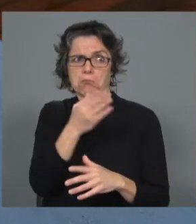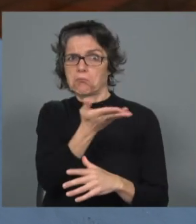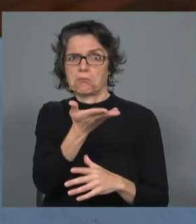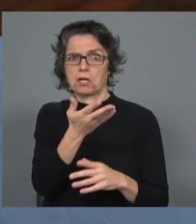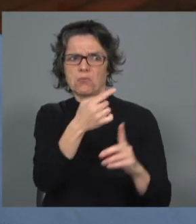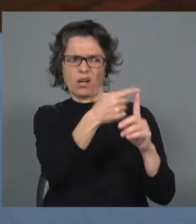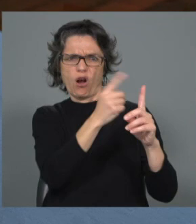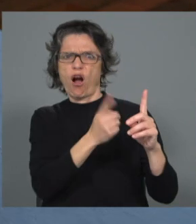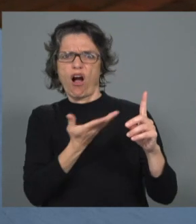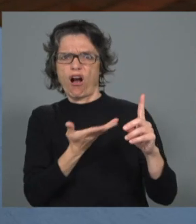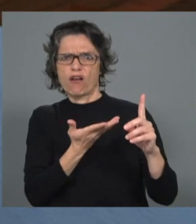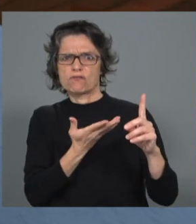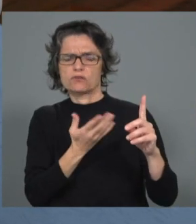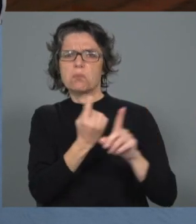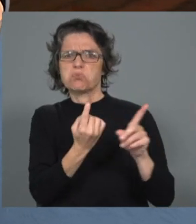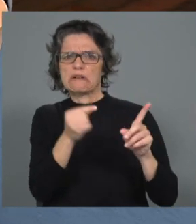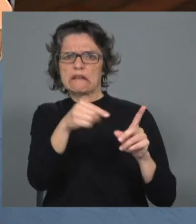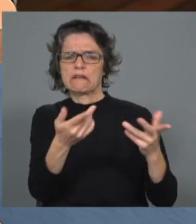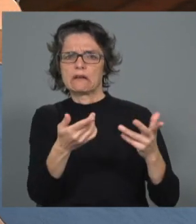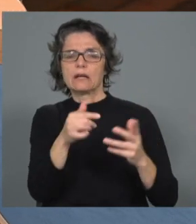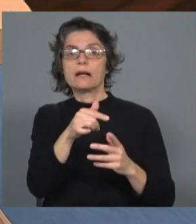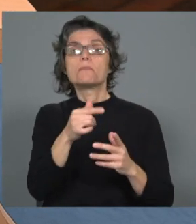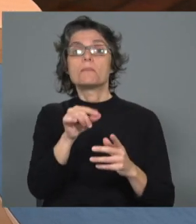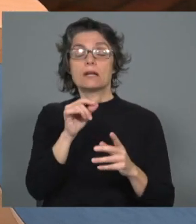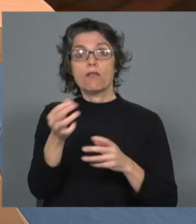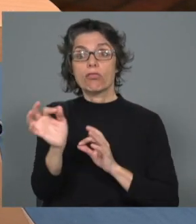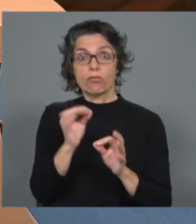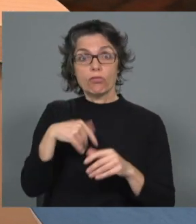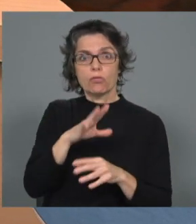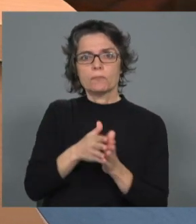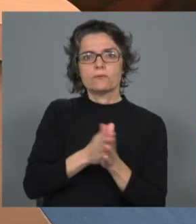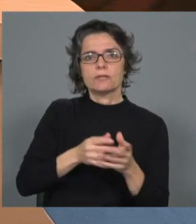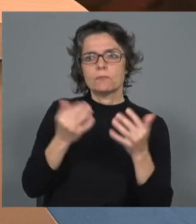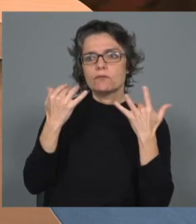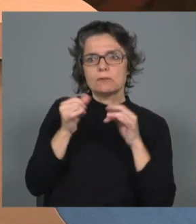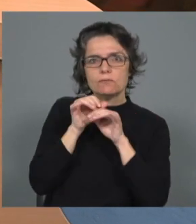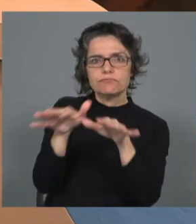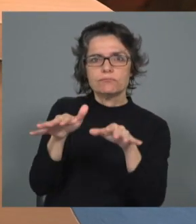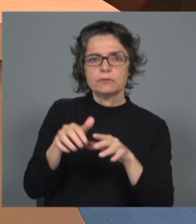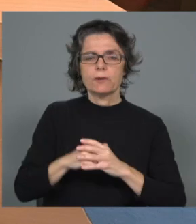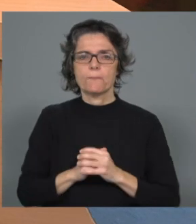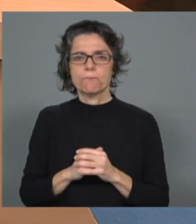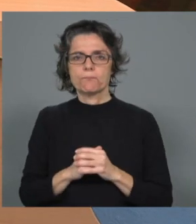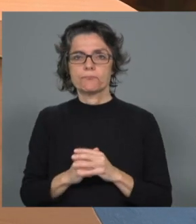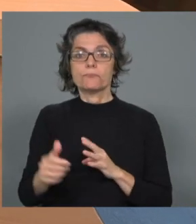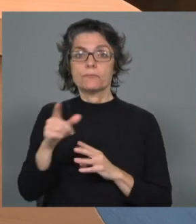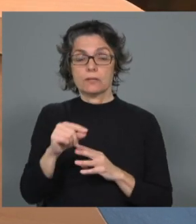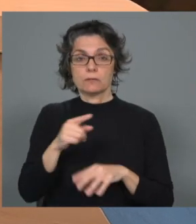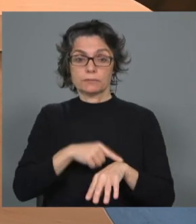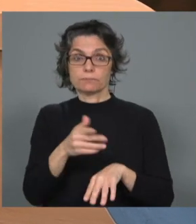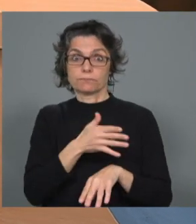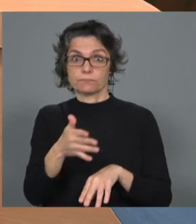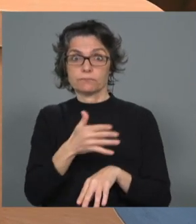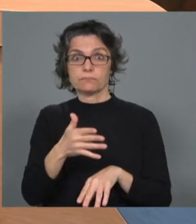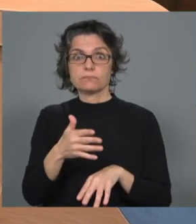papel, mas neste caminho de preparação foram tendo também essa oportunidade. E depois, a viver ainda um tempo de algumas